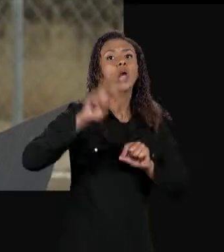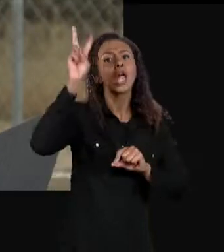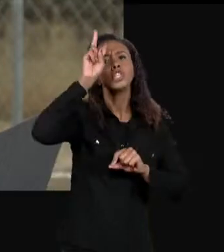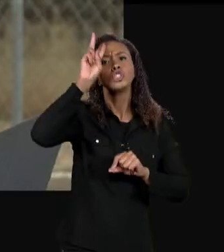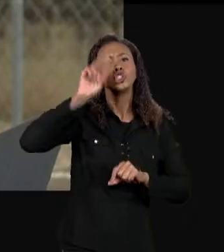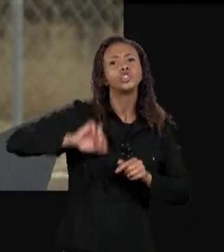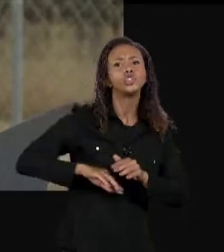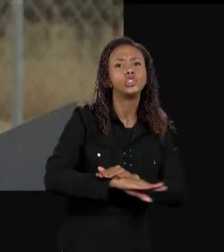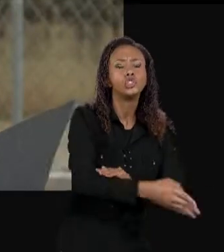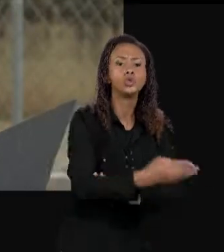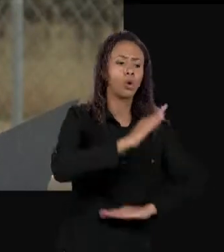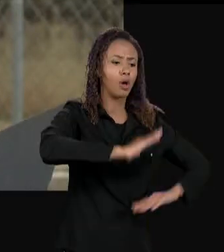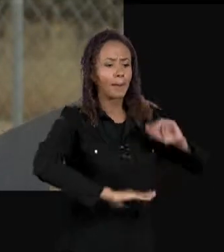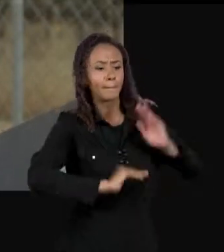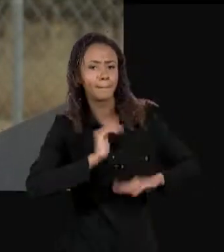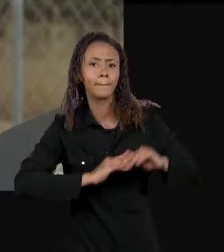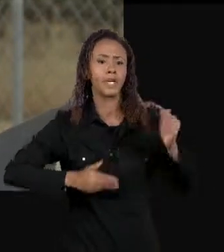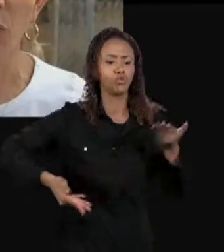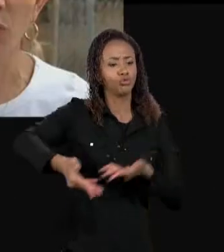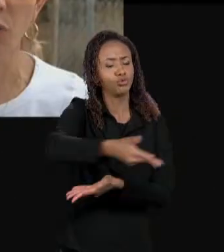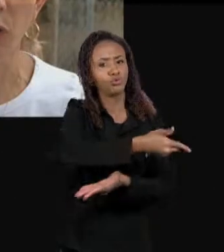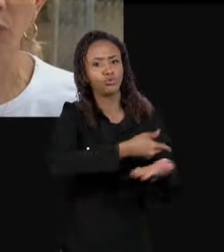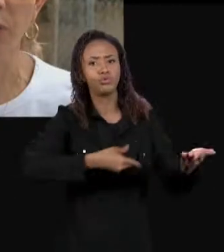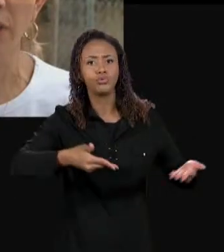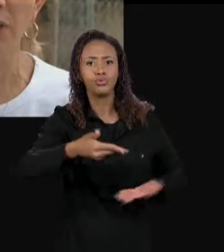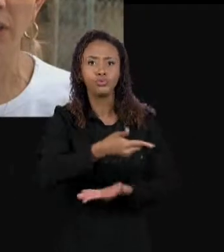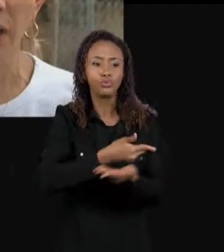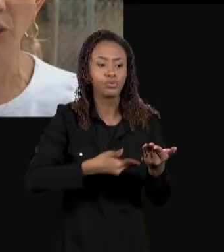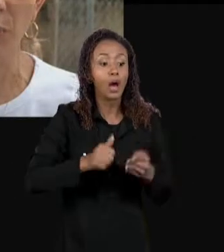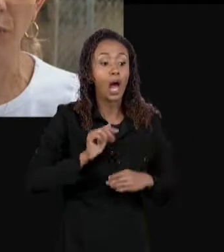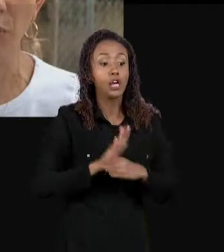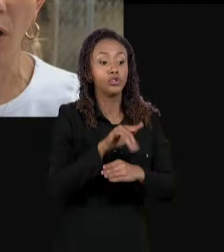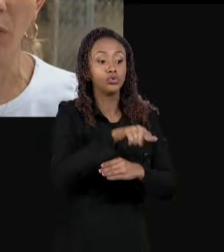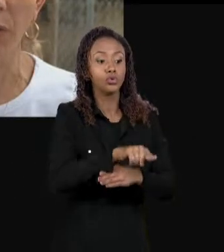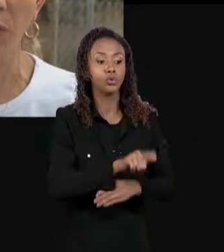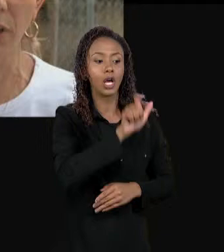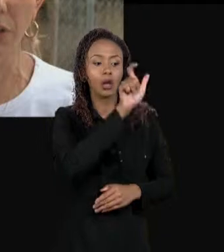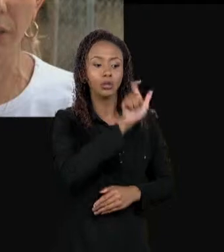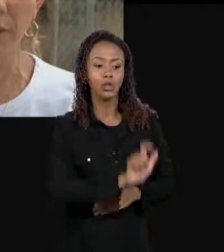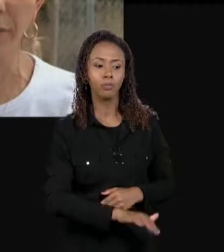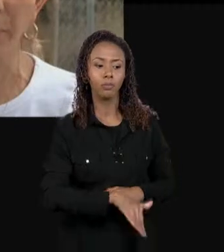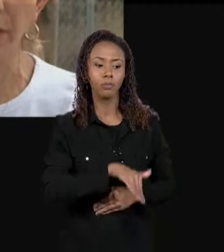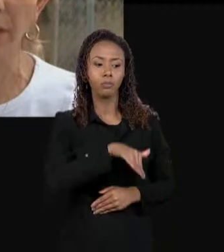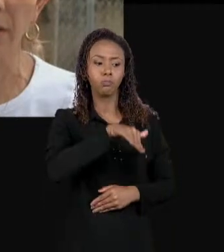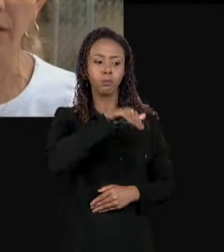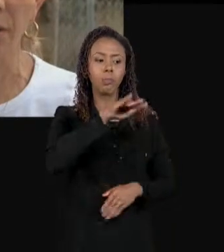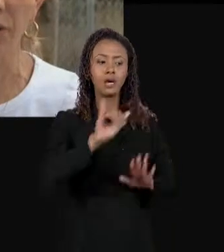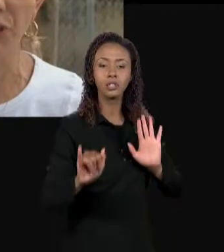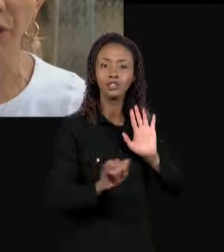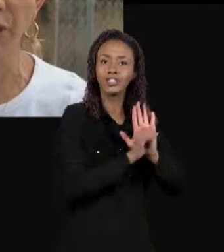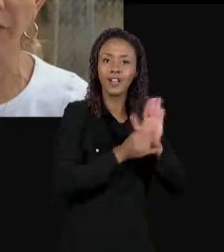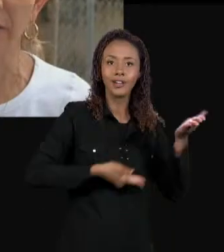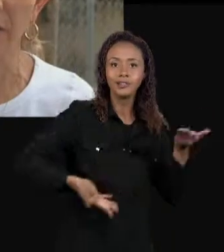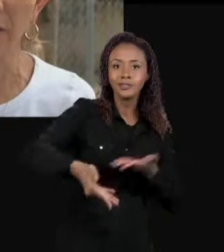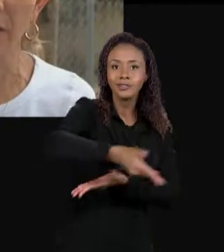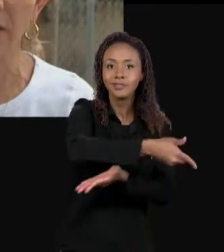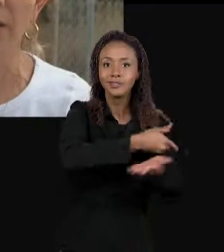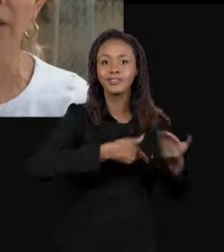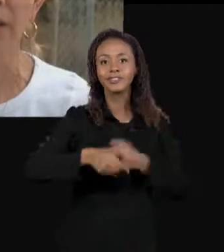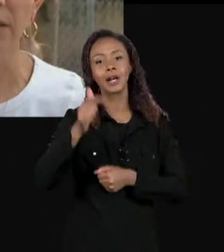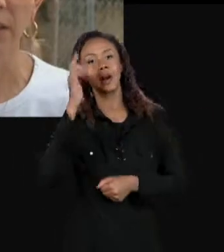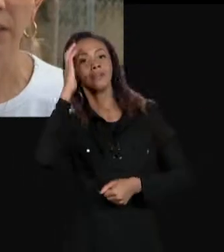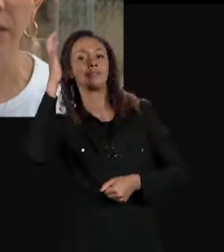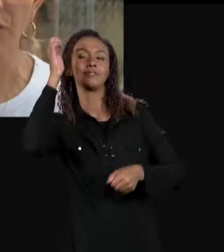práticas cotidianas que vivencia, constrói sua identidade pessoal e coletiva, brinca, imagina,